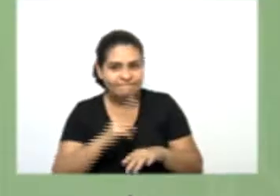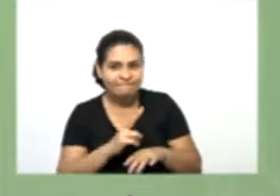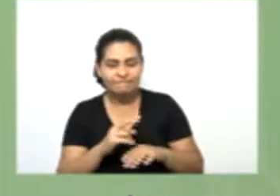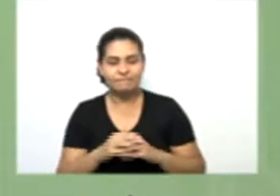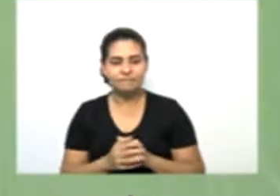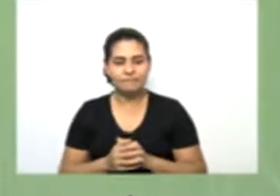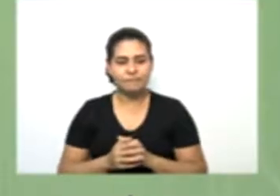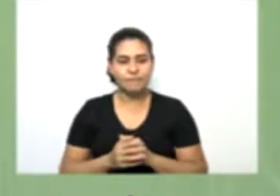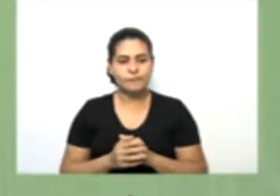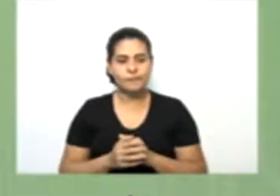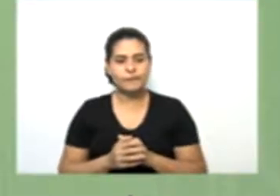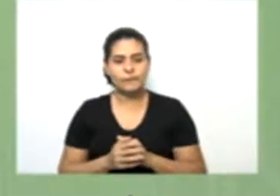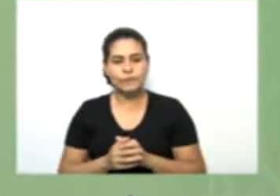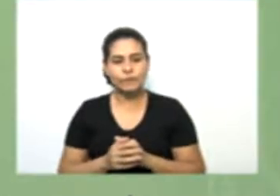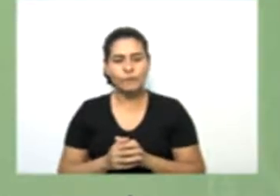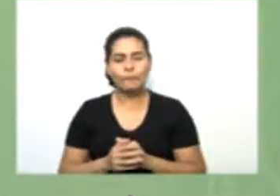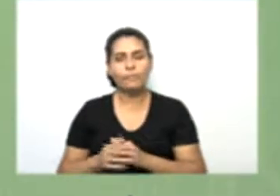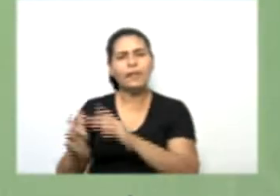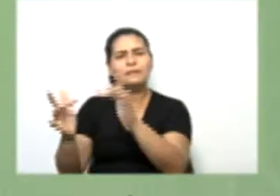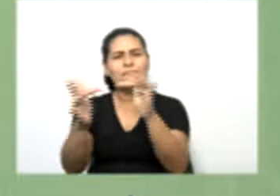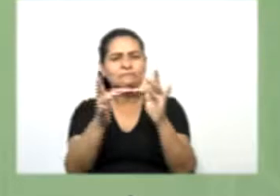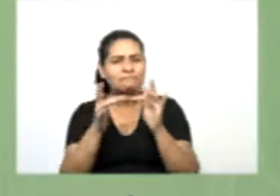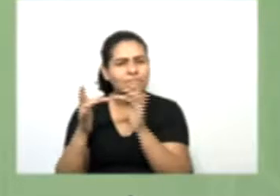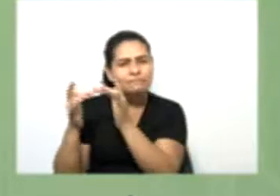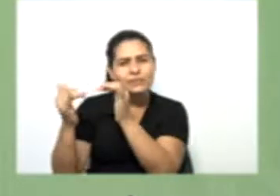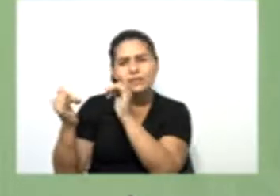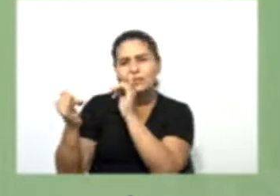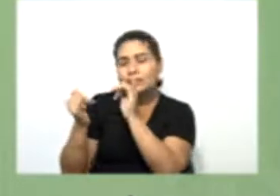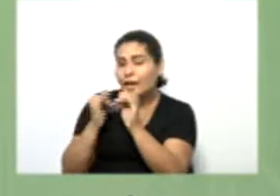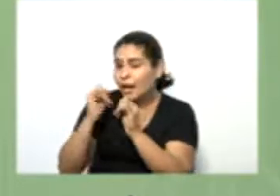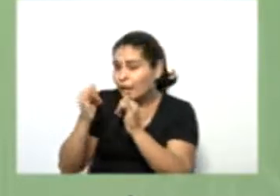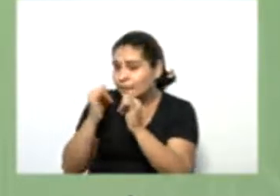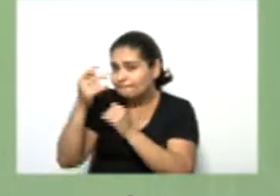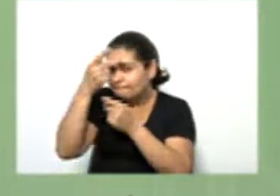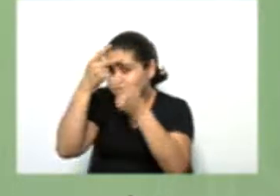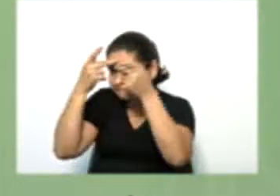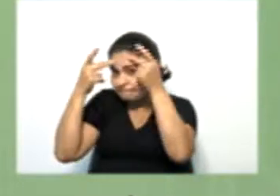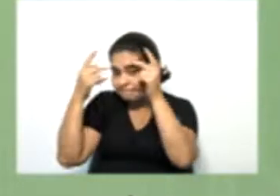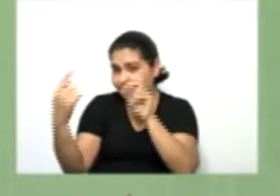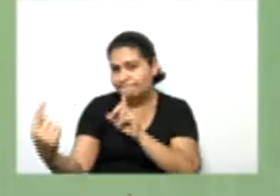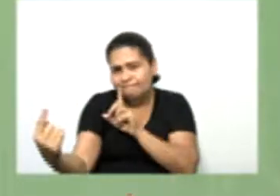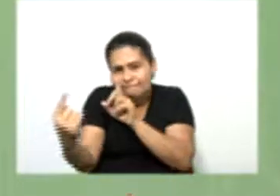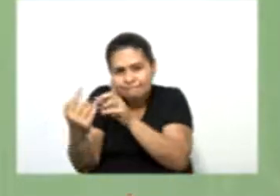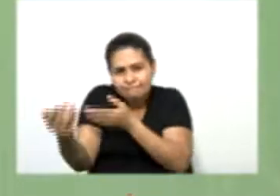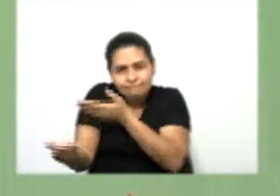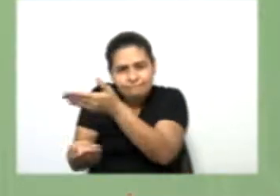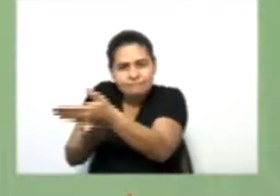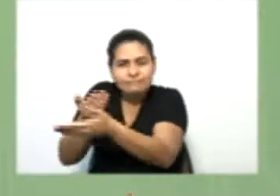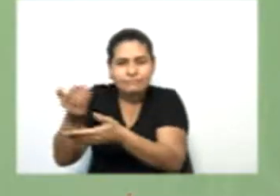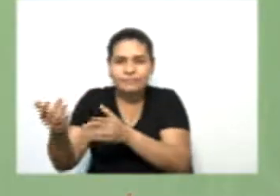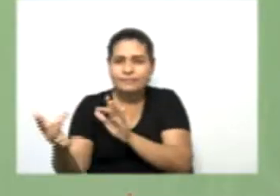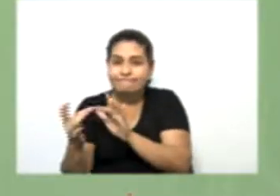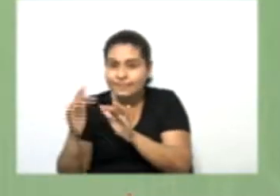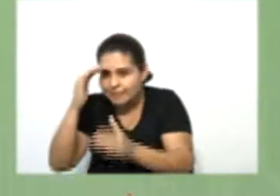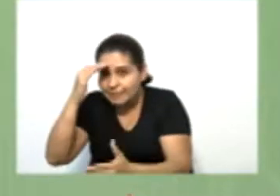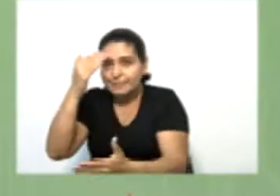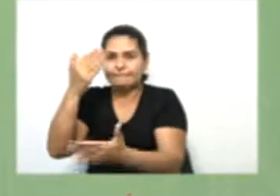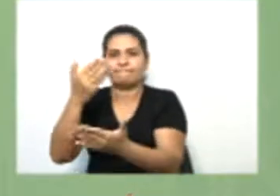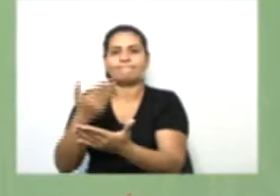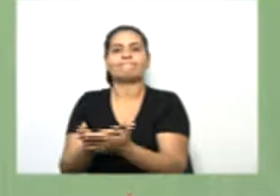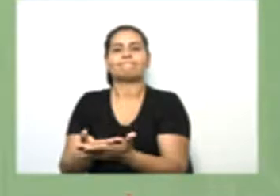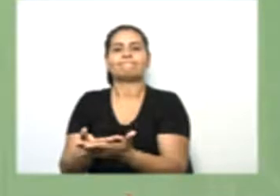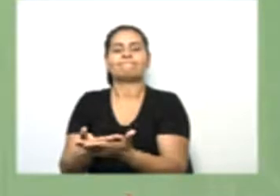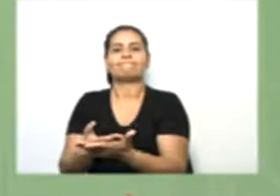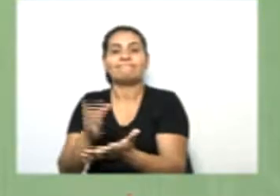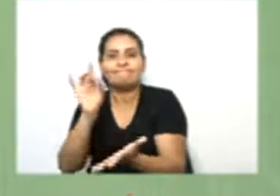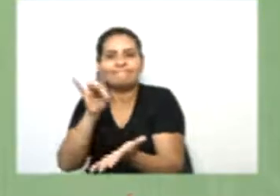então. Olha aí, um bom relacionamento interpessoal traz mais confiança às